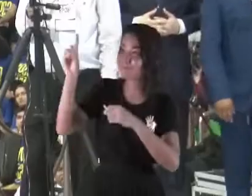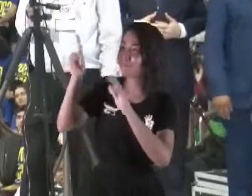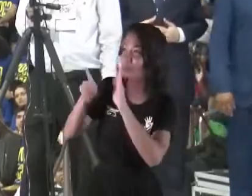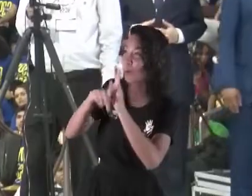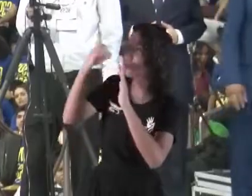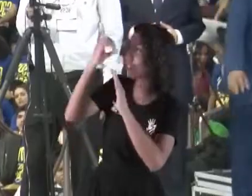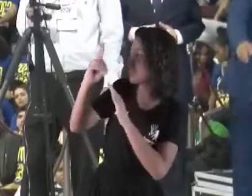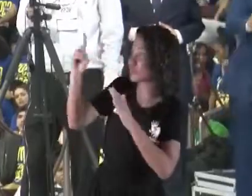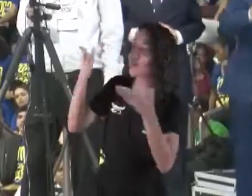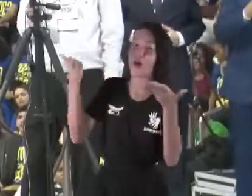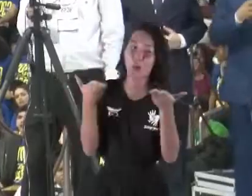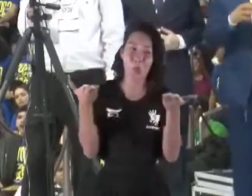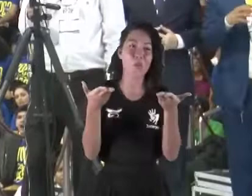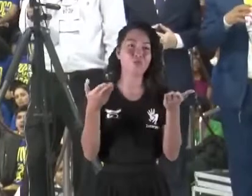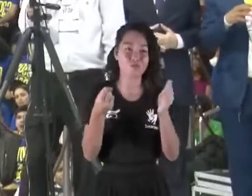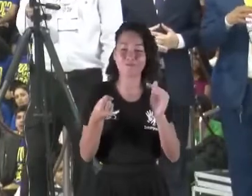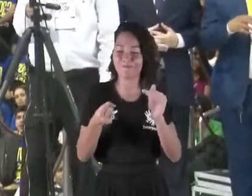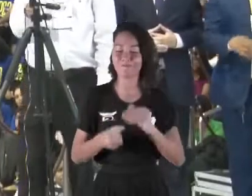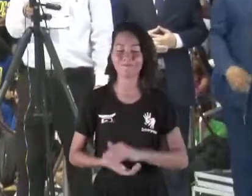esta noite.